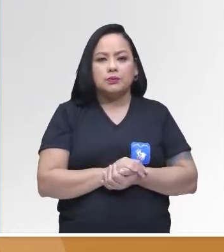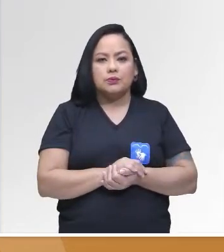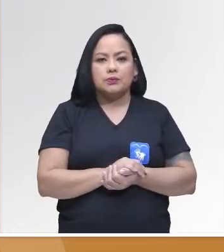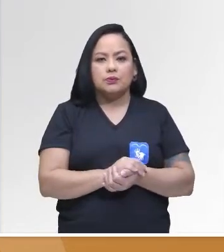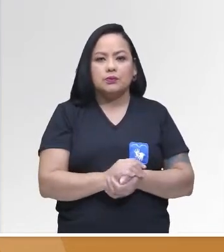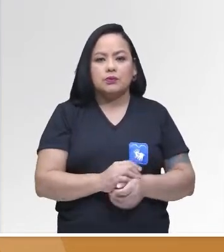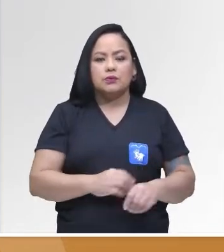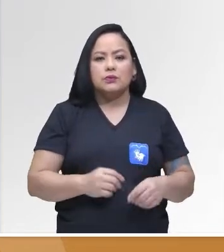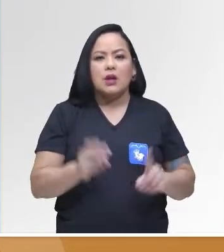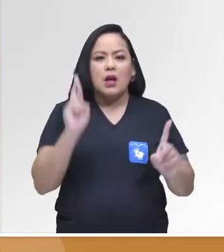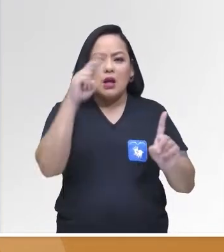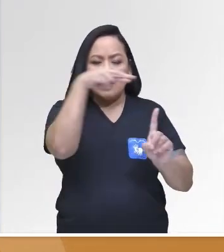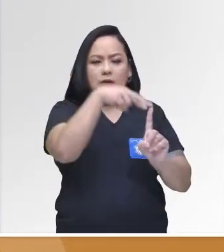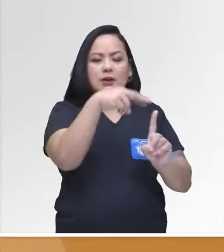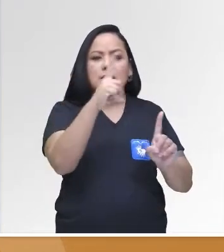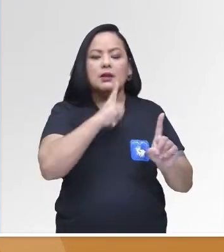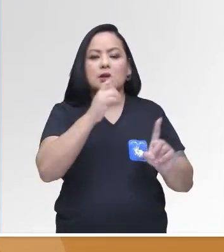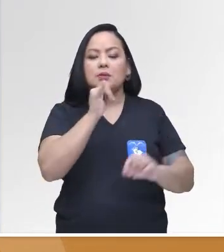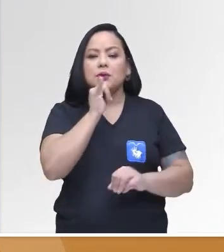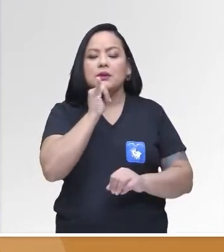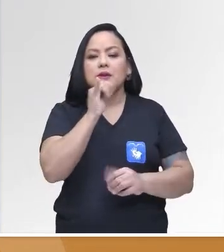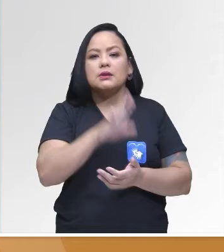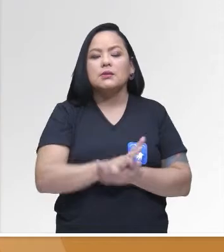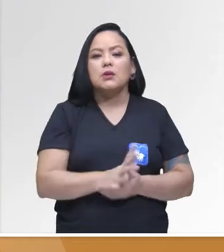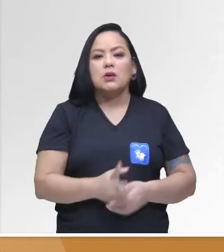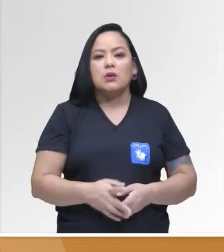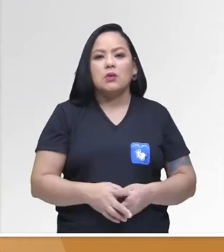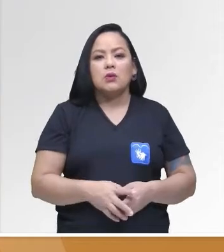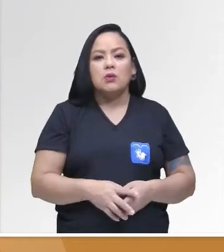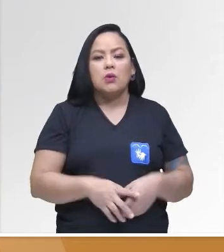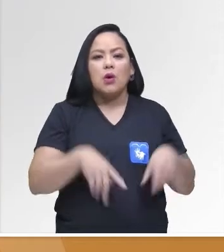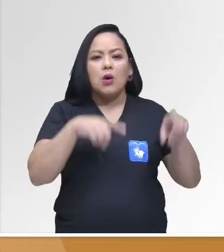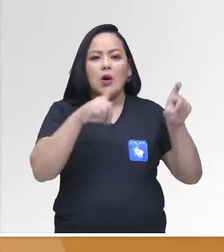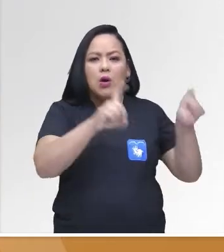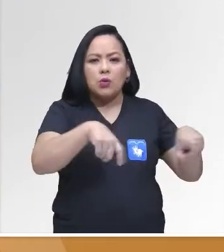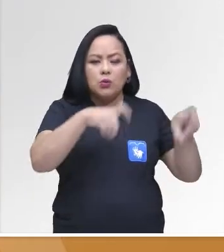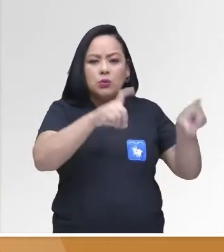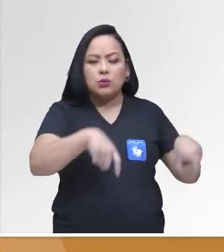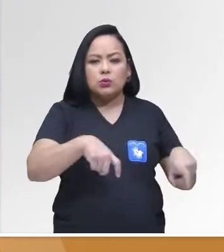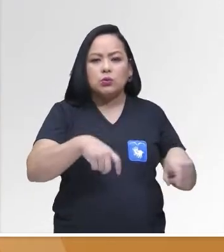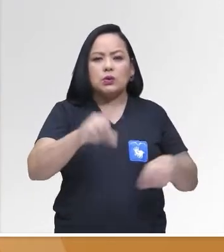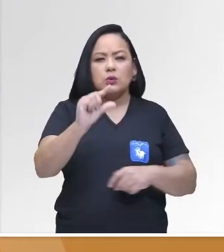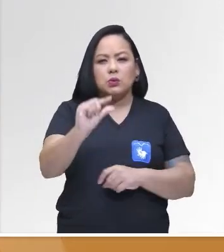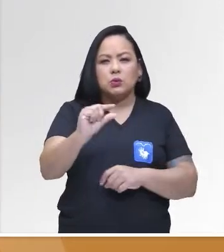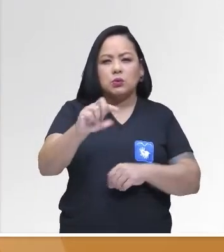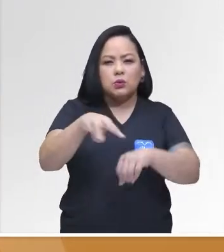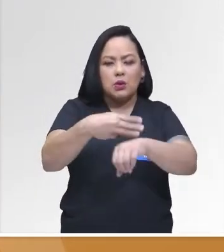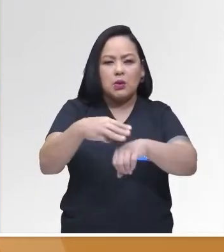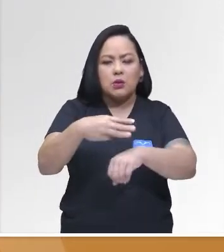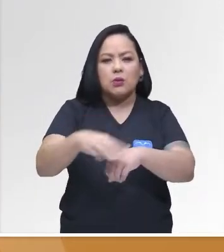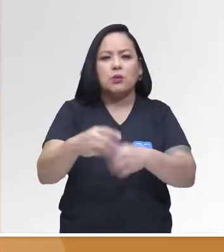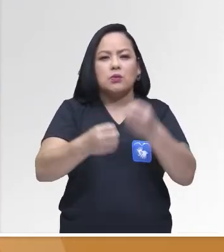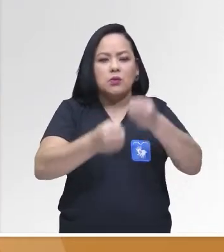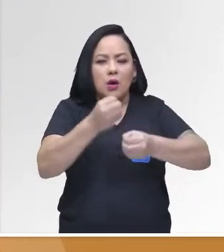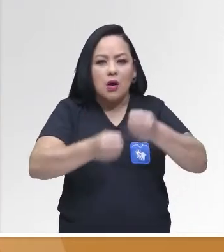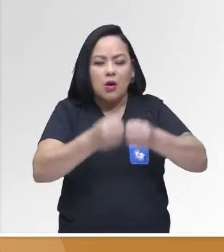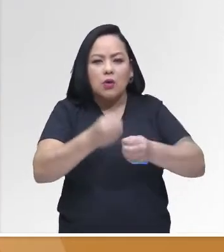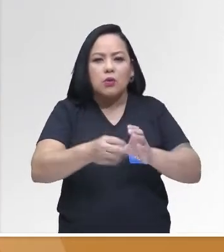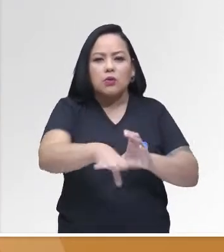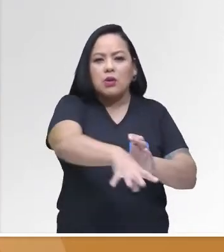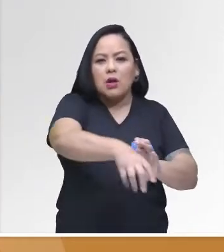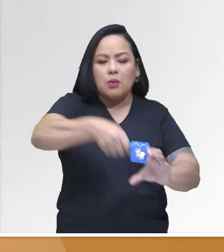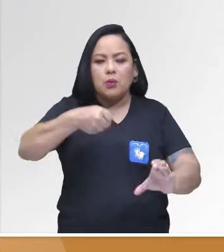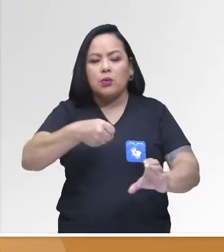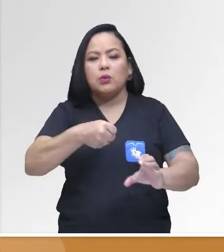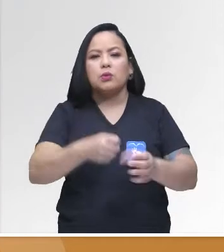é referida, por exemplo, à cultura da soja, à cultura do arroz, à cultura da mandioca,